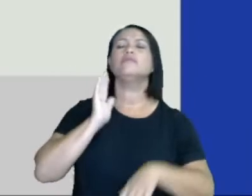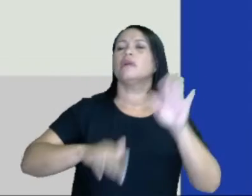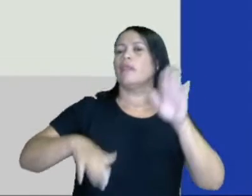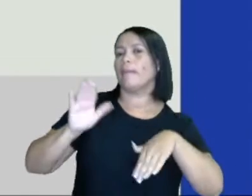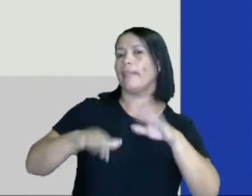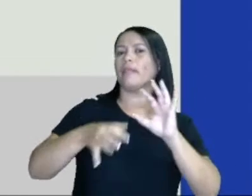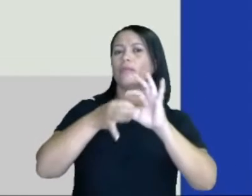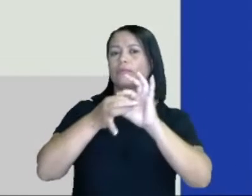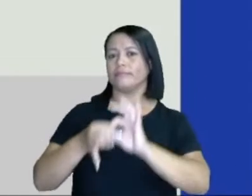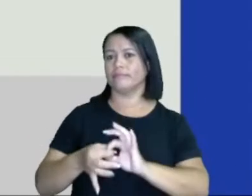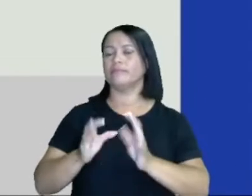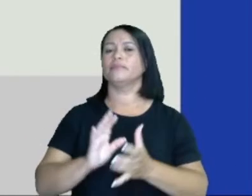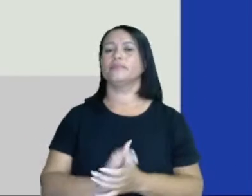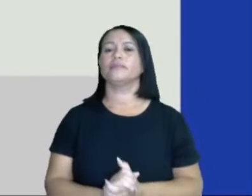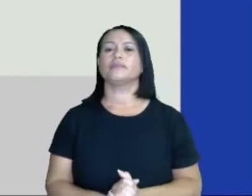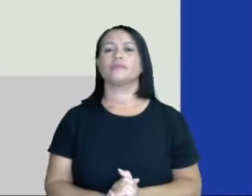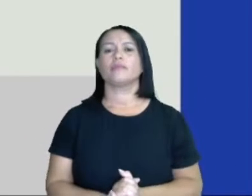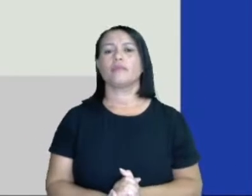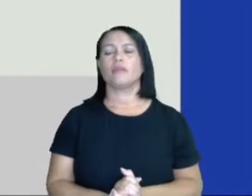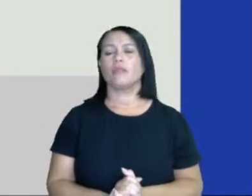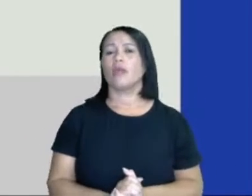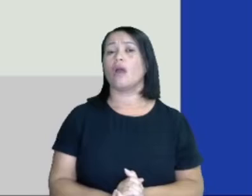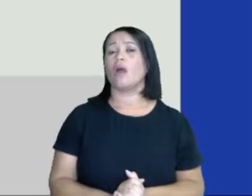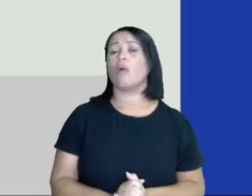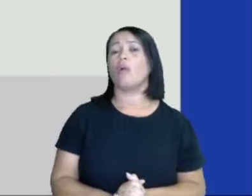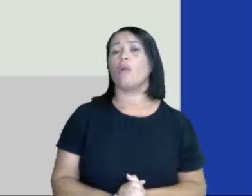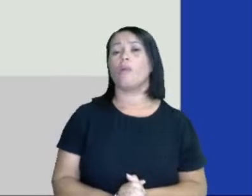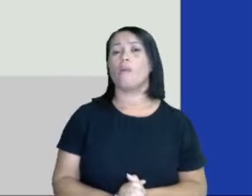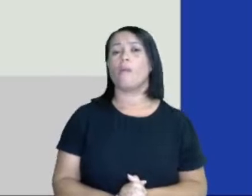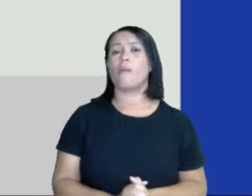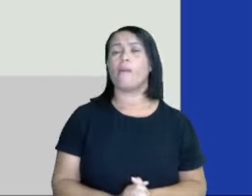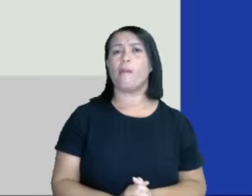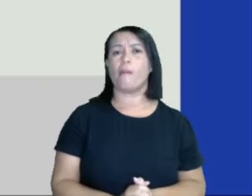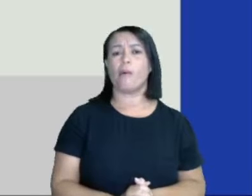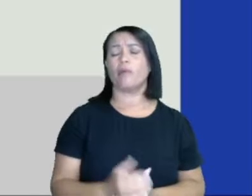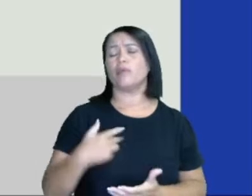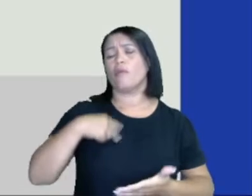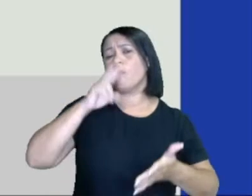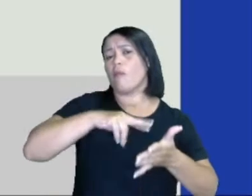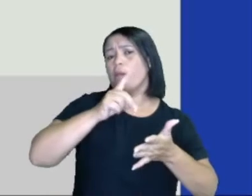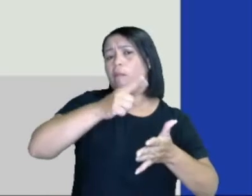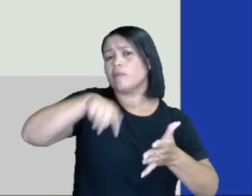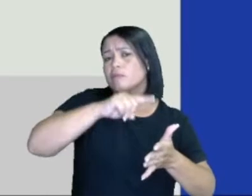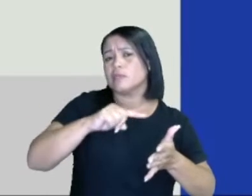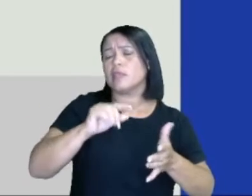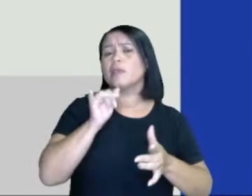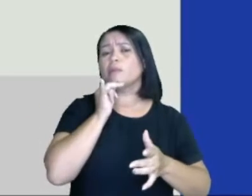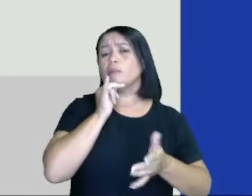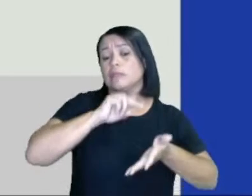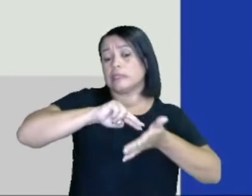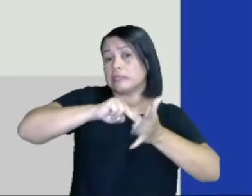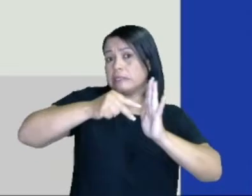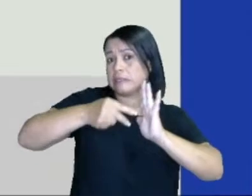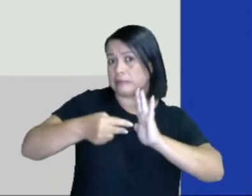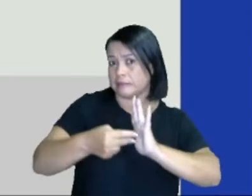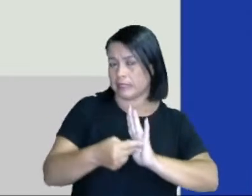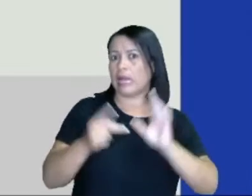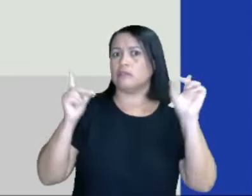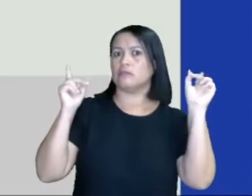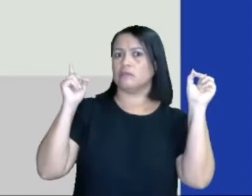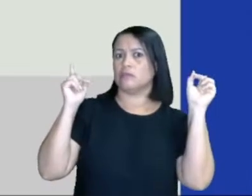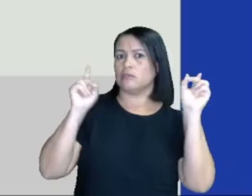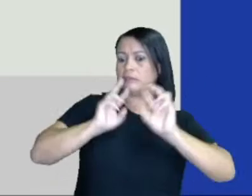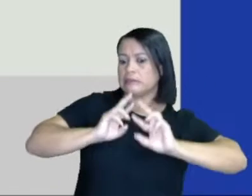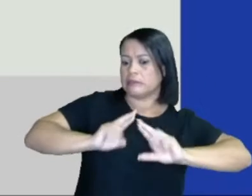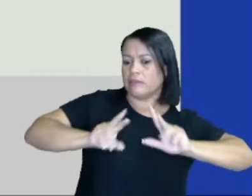aterrorizado, certo? Quando a gente vai lendo assim, ó, eu vou lendo para vocês e aí quando o significado for muito